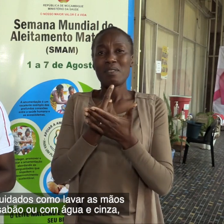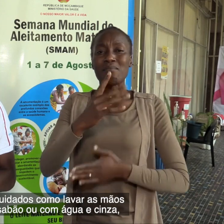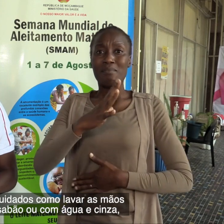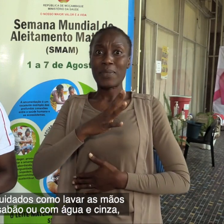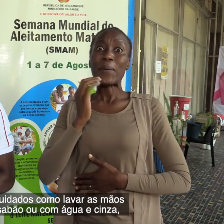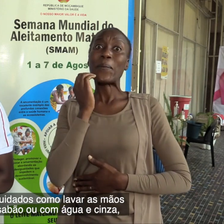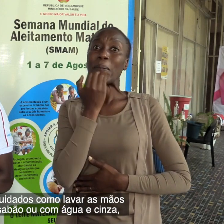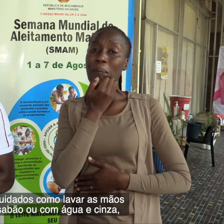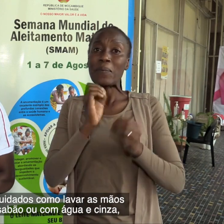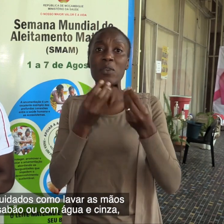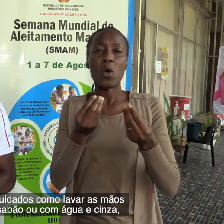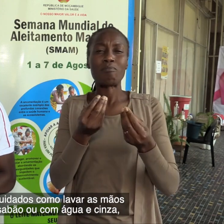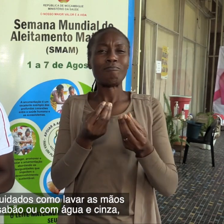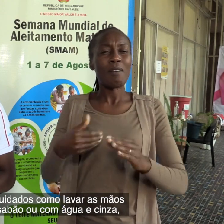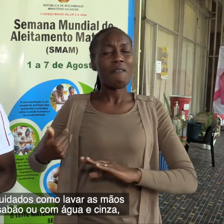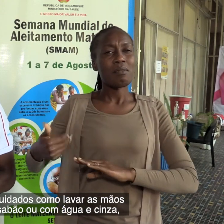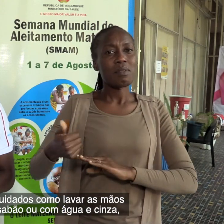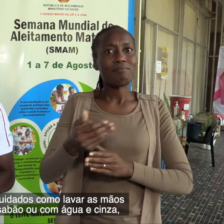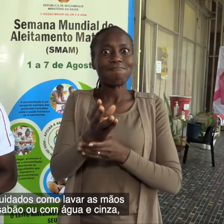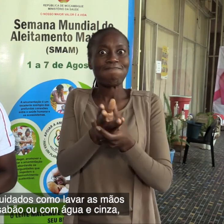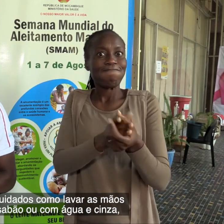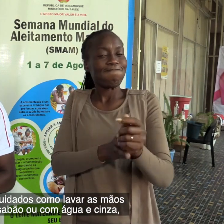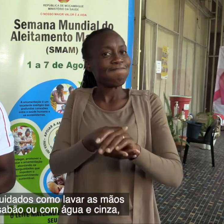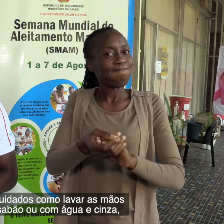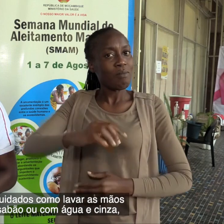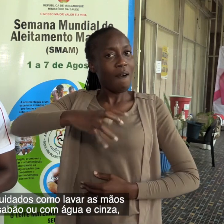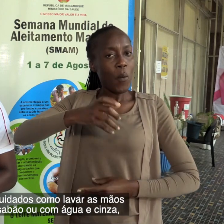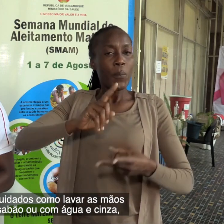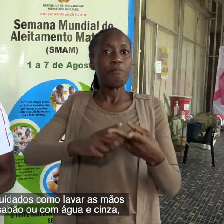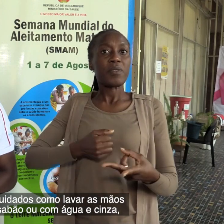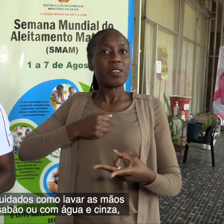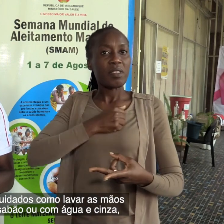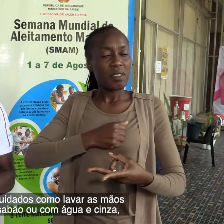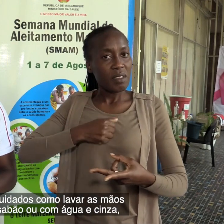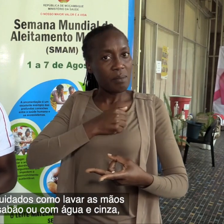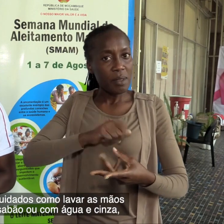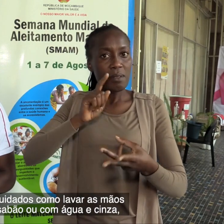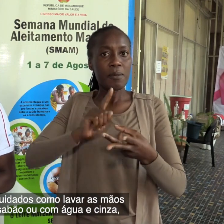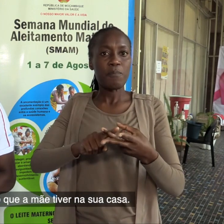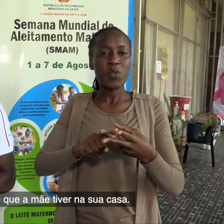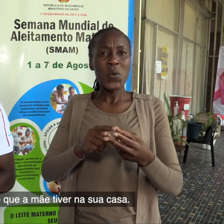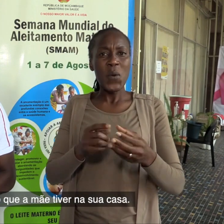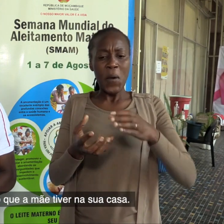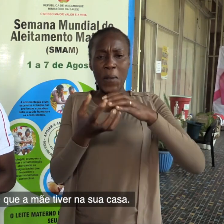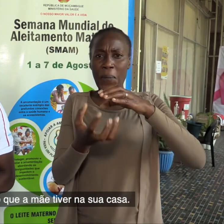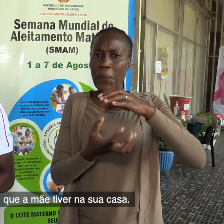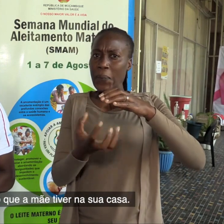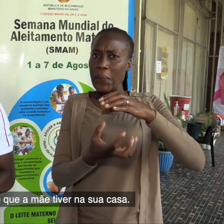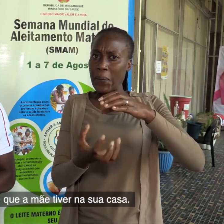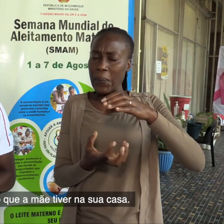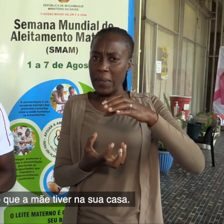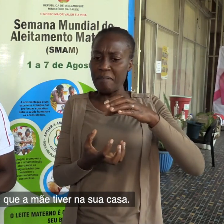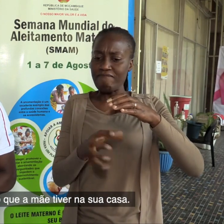a lavagem regular das mãos com água e sabão ou mesmo com cinza dependendo